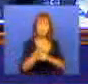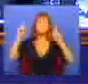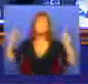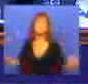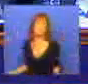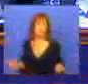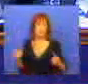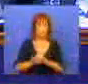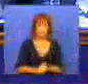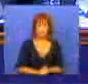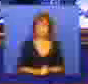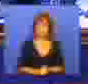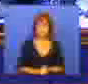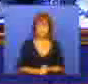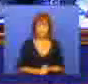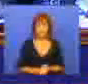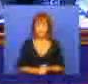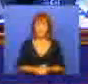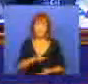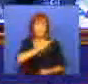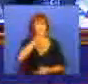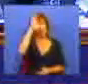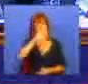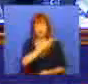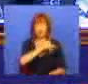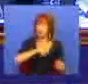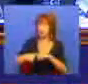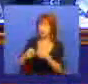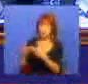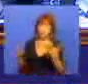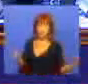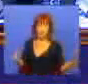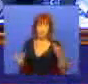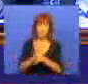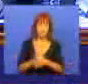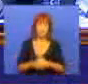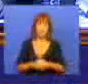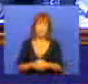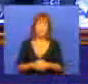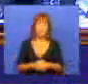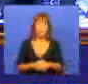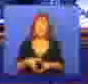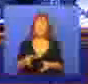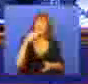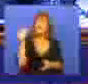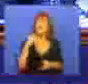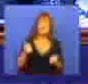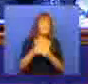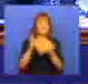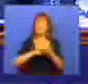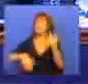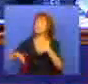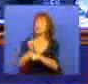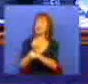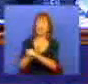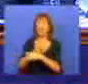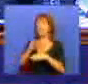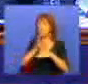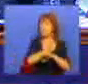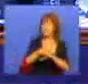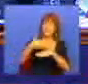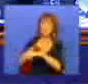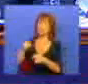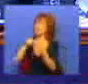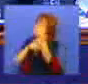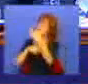Porquê? Sr. Ministro, Srs. Deputados, na juventude e em todos os outros setores, os